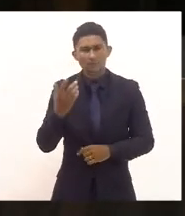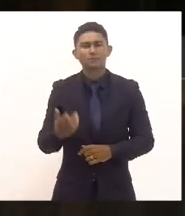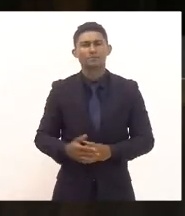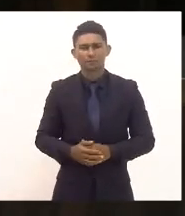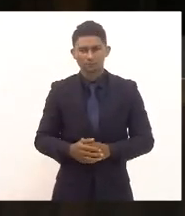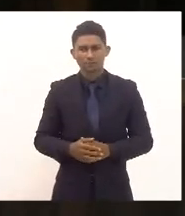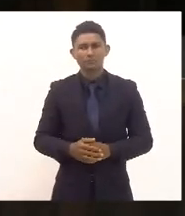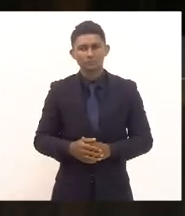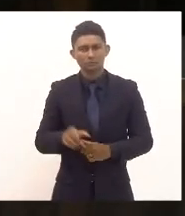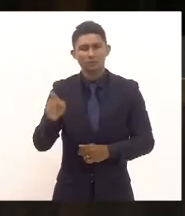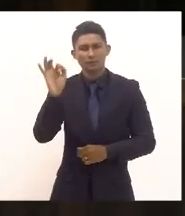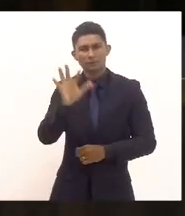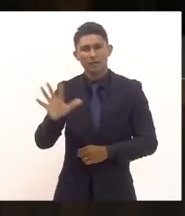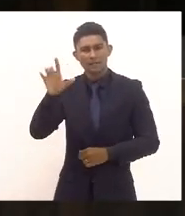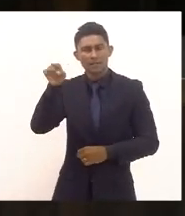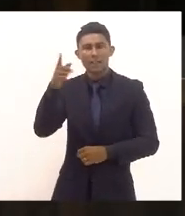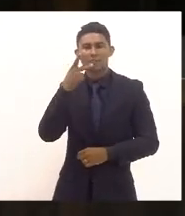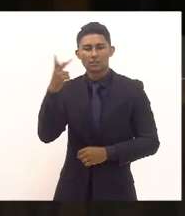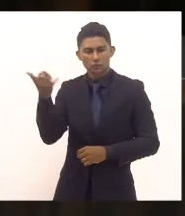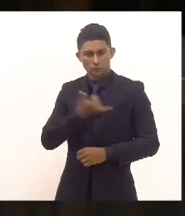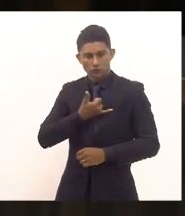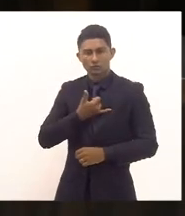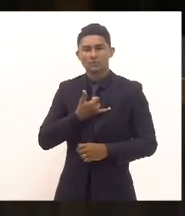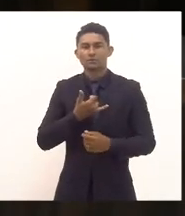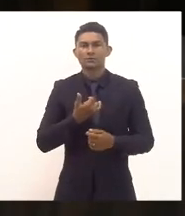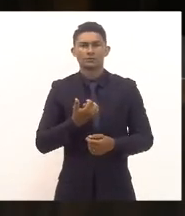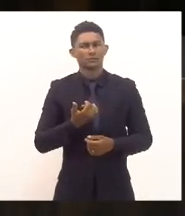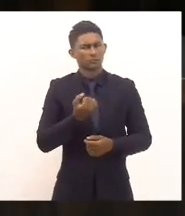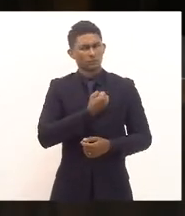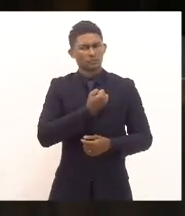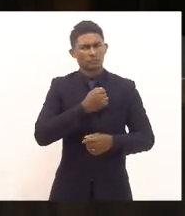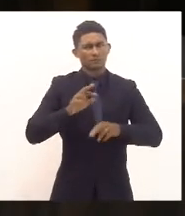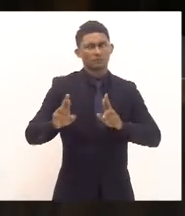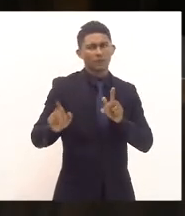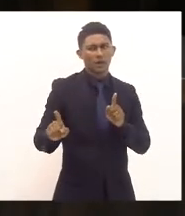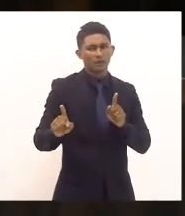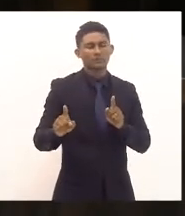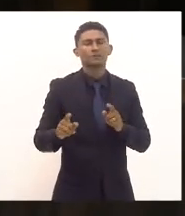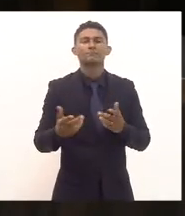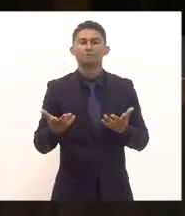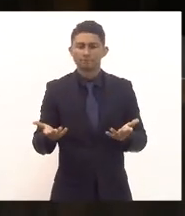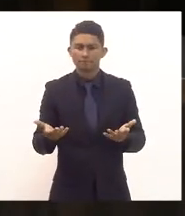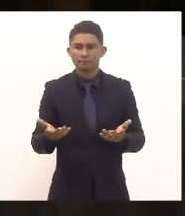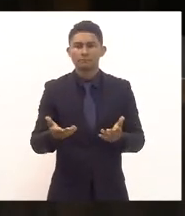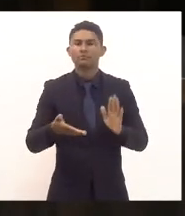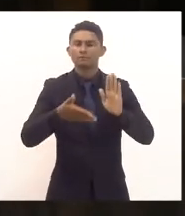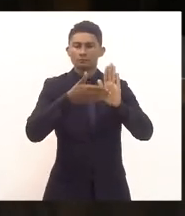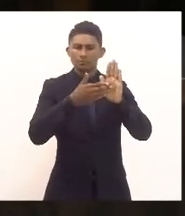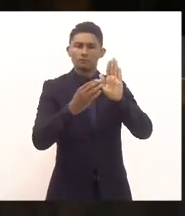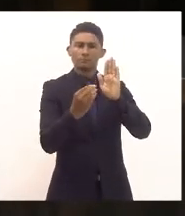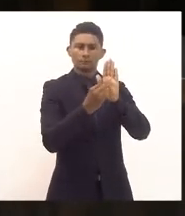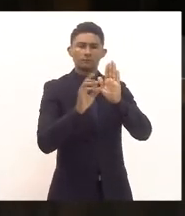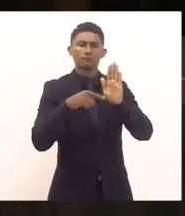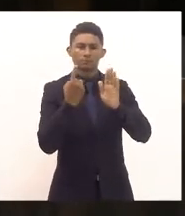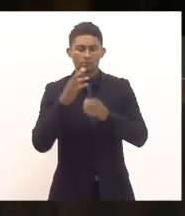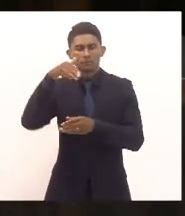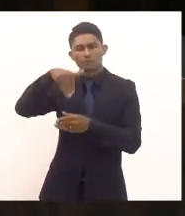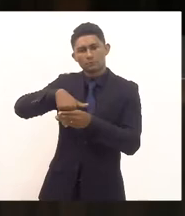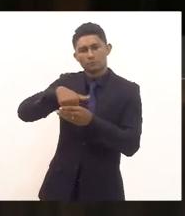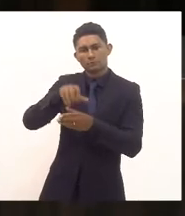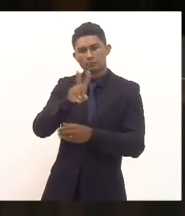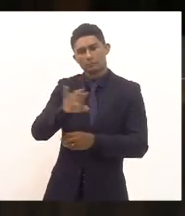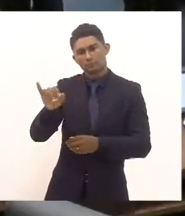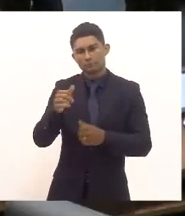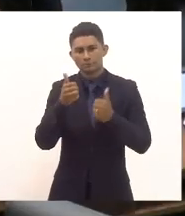dito pela fazenda mesmo muito diferente e como trouxermos a pauta vamos votar